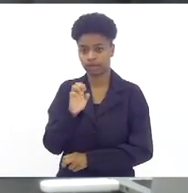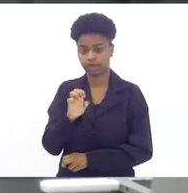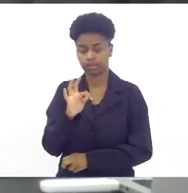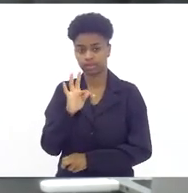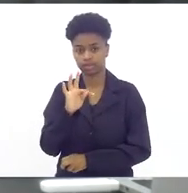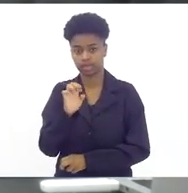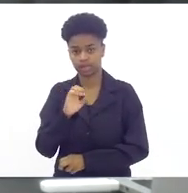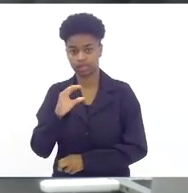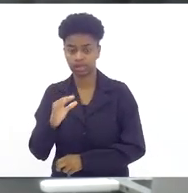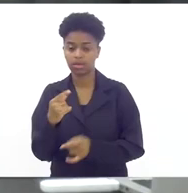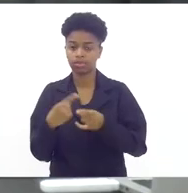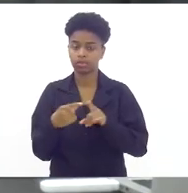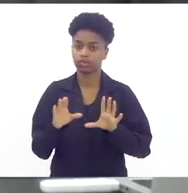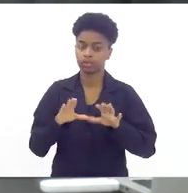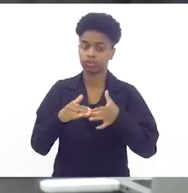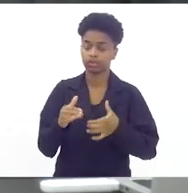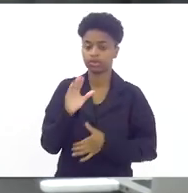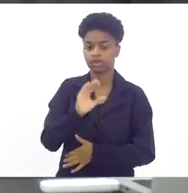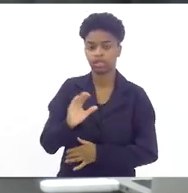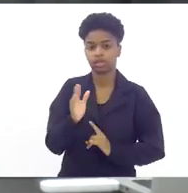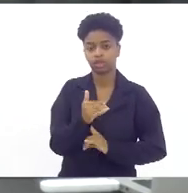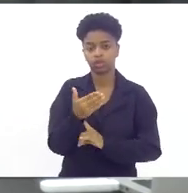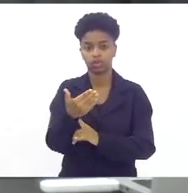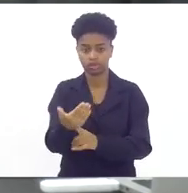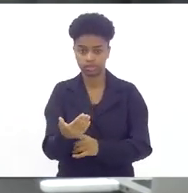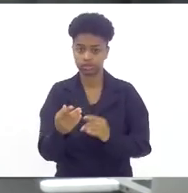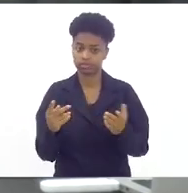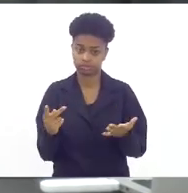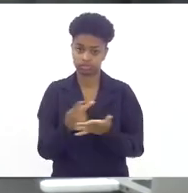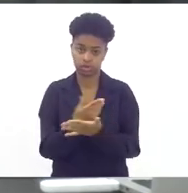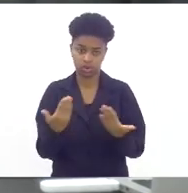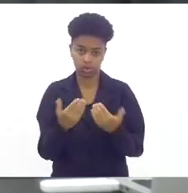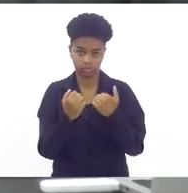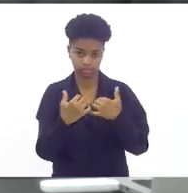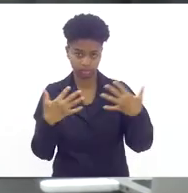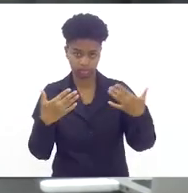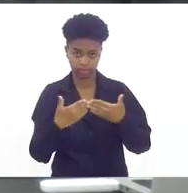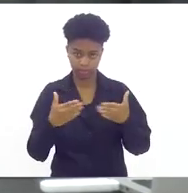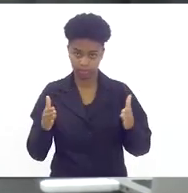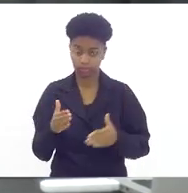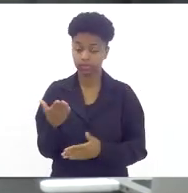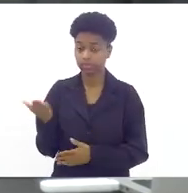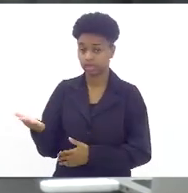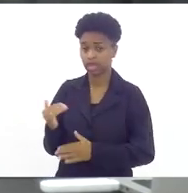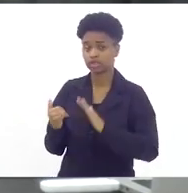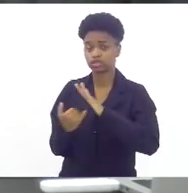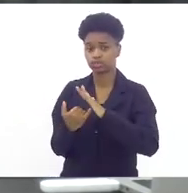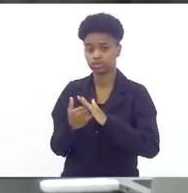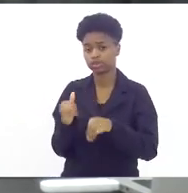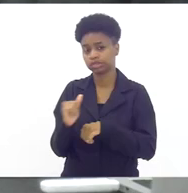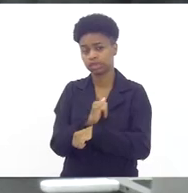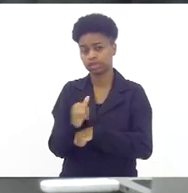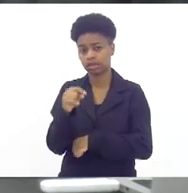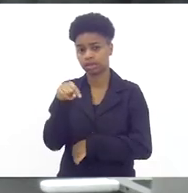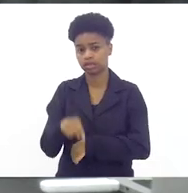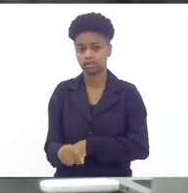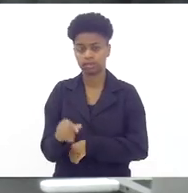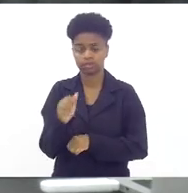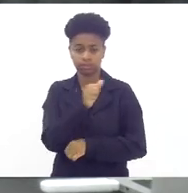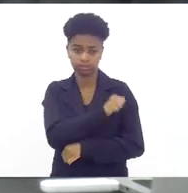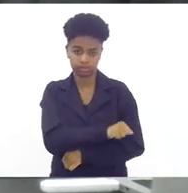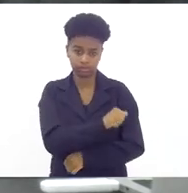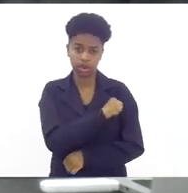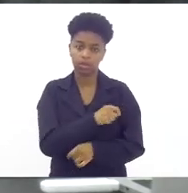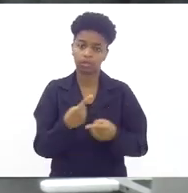tecnologia da realizando essa audiência pública faeteca uma instituição estratégica para o estado do Rio de Janeiro que